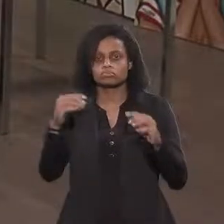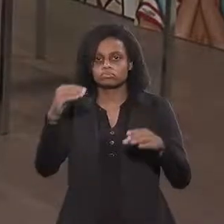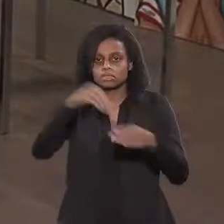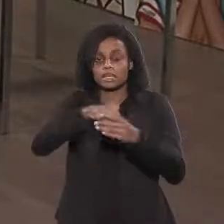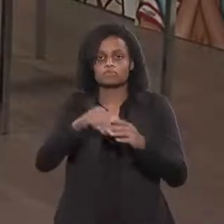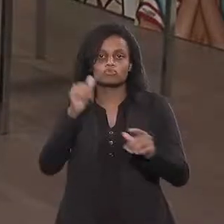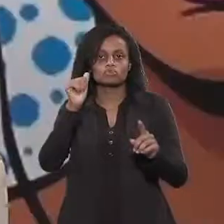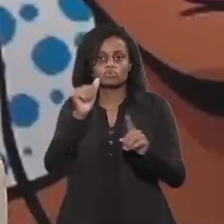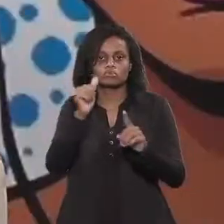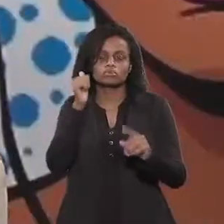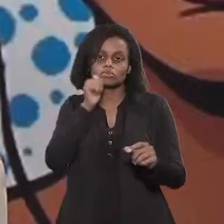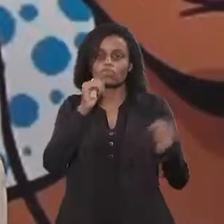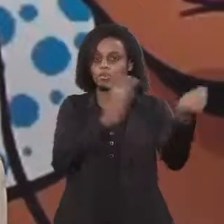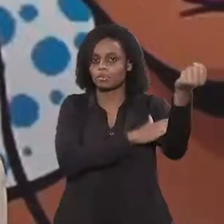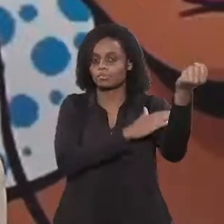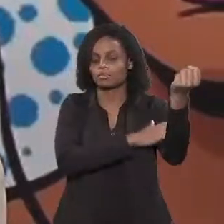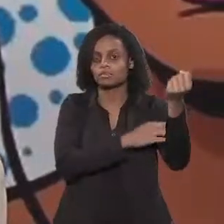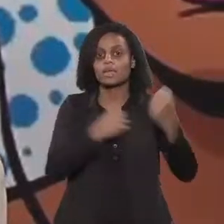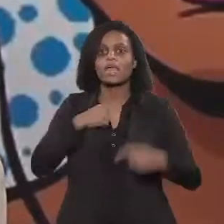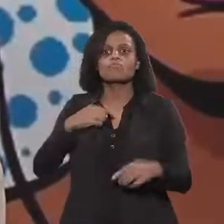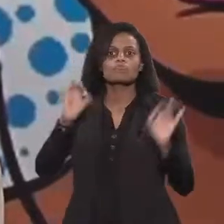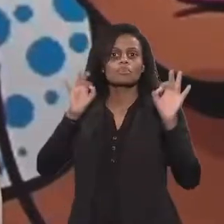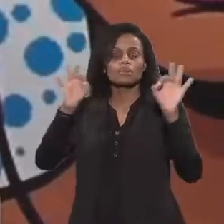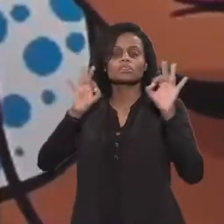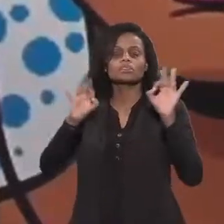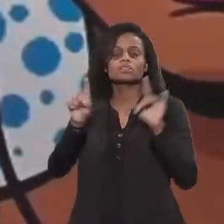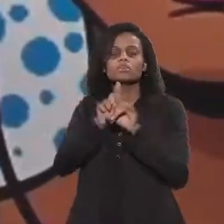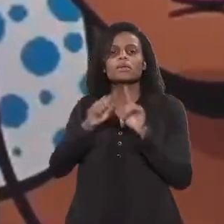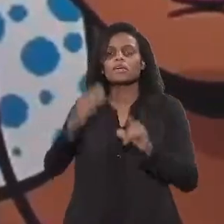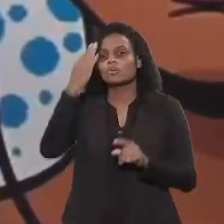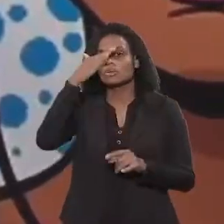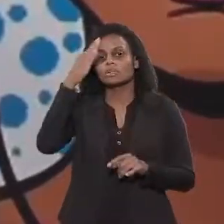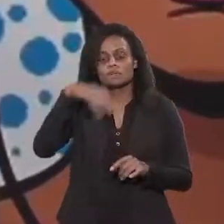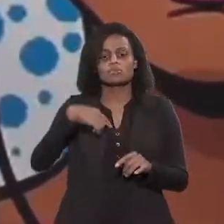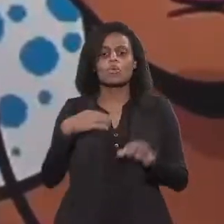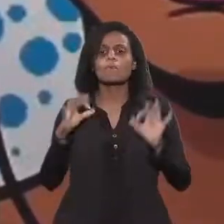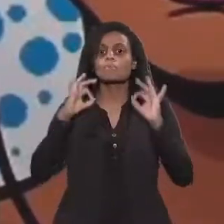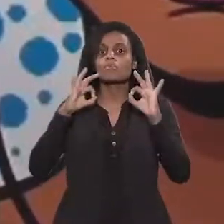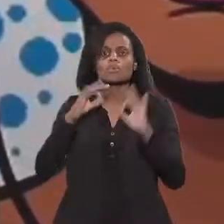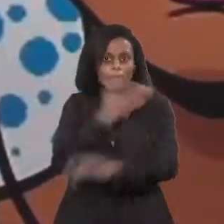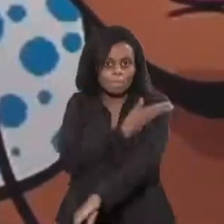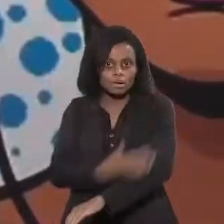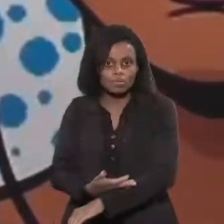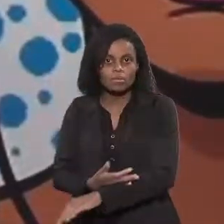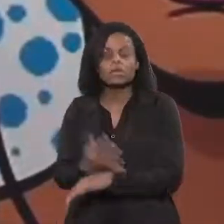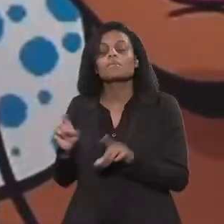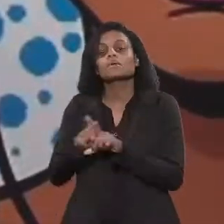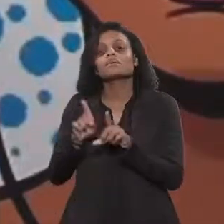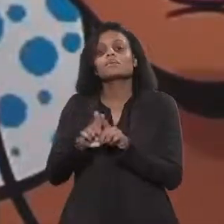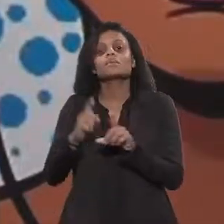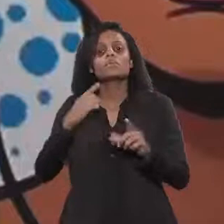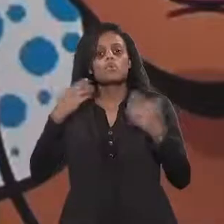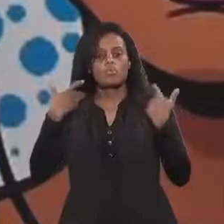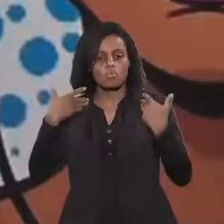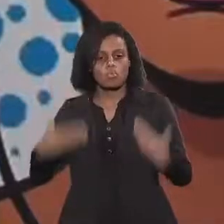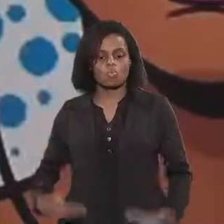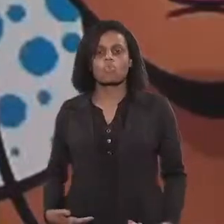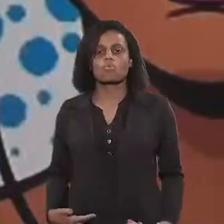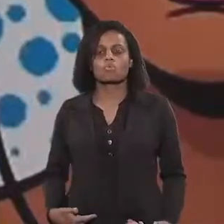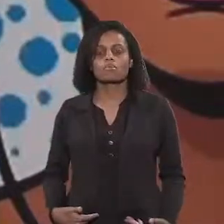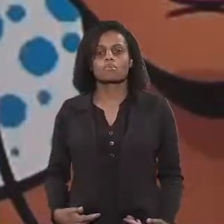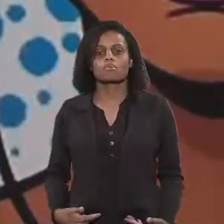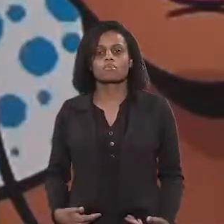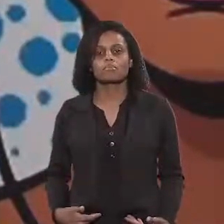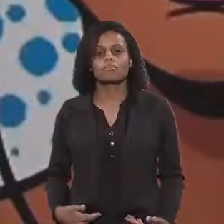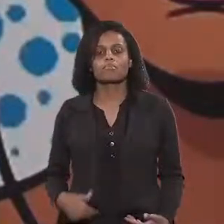porque, enfim, eu dentro do meu privilégio me reconheço também dentro de um privilégio branco, mas também me coloco como um